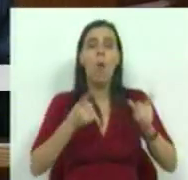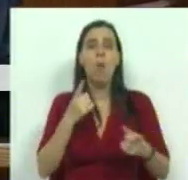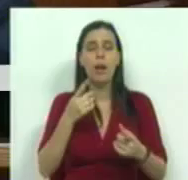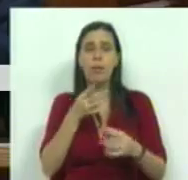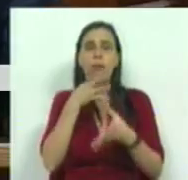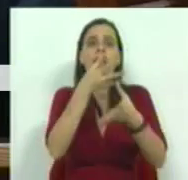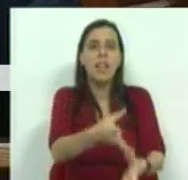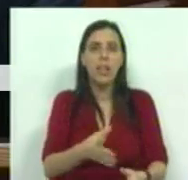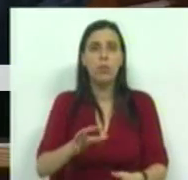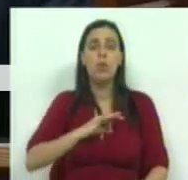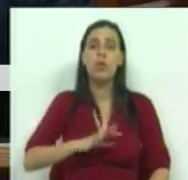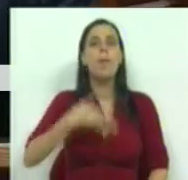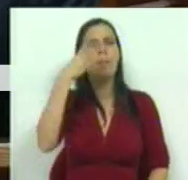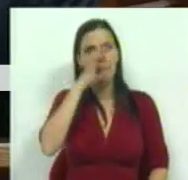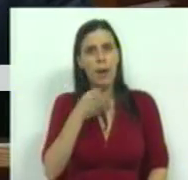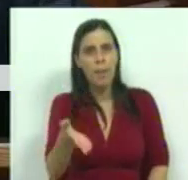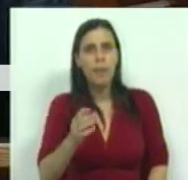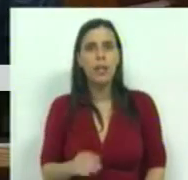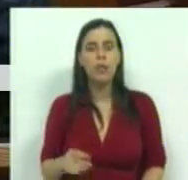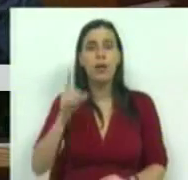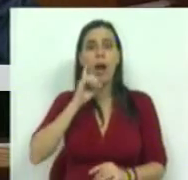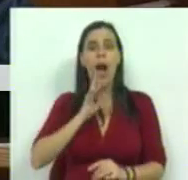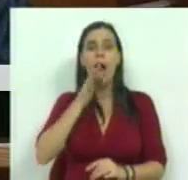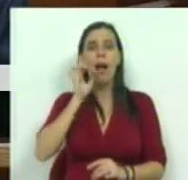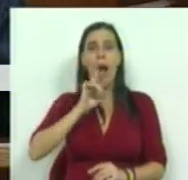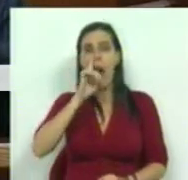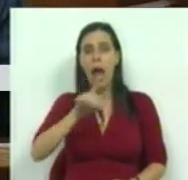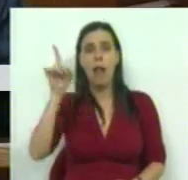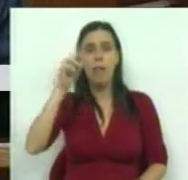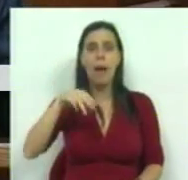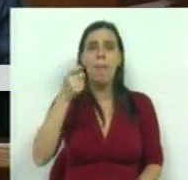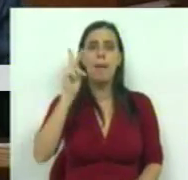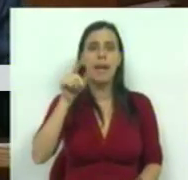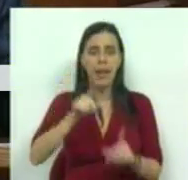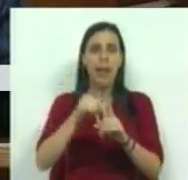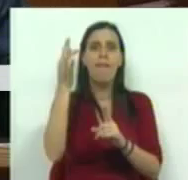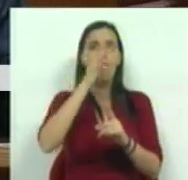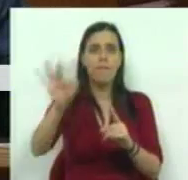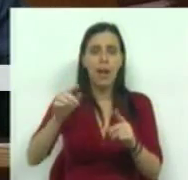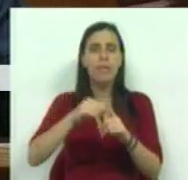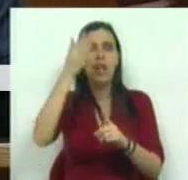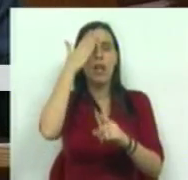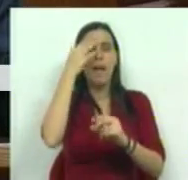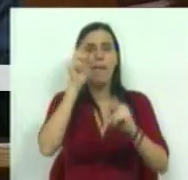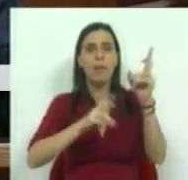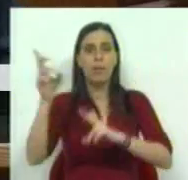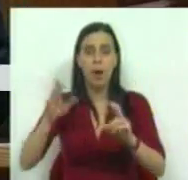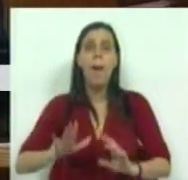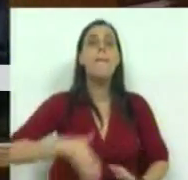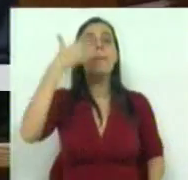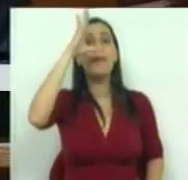for transmitida, Sr. Primeiro-Ministro, pela chanceler Merkel. A Merkel, Sarkozy e aos especuladores financeiros,